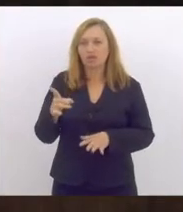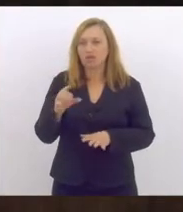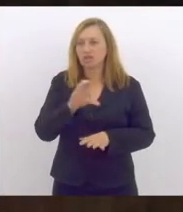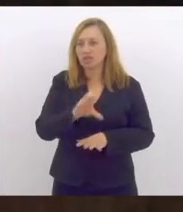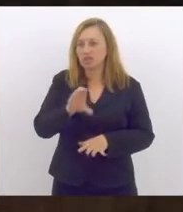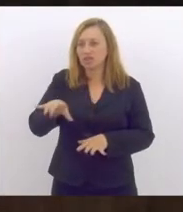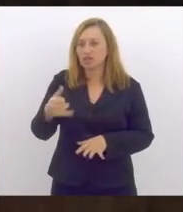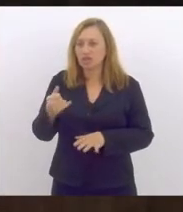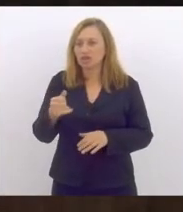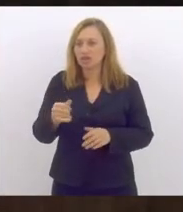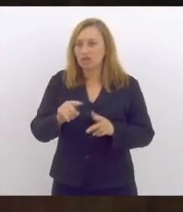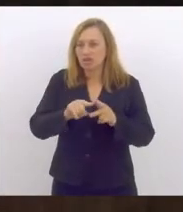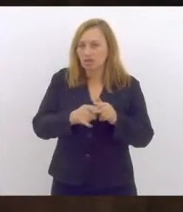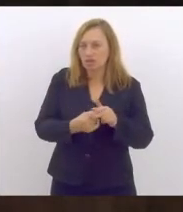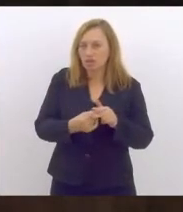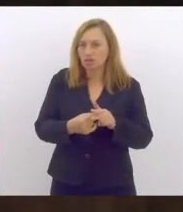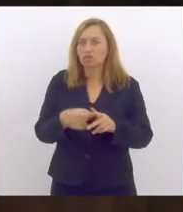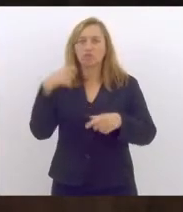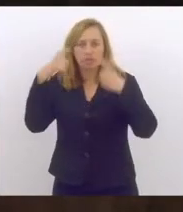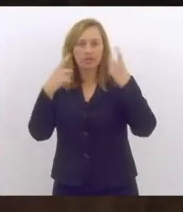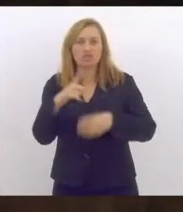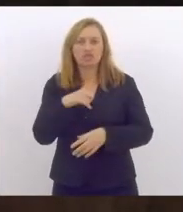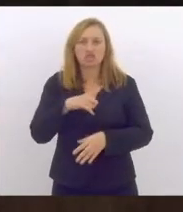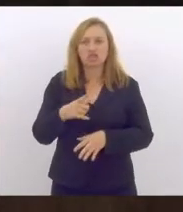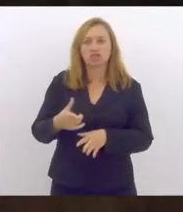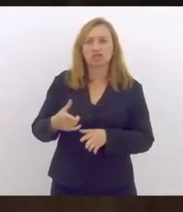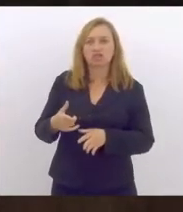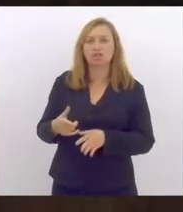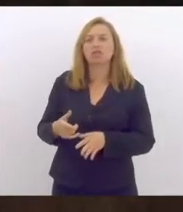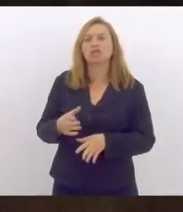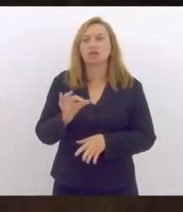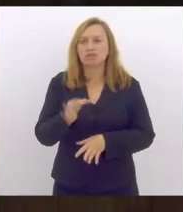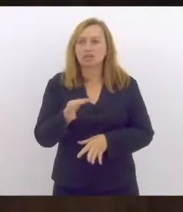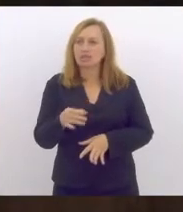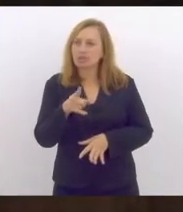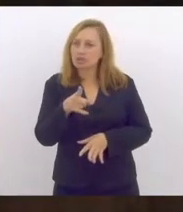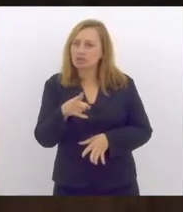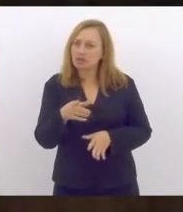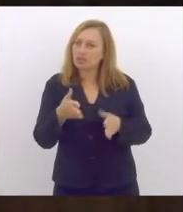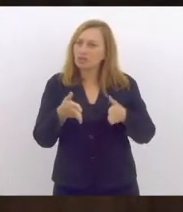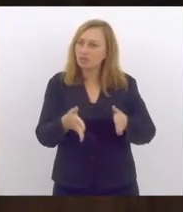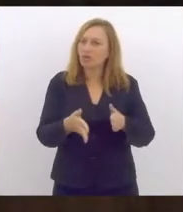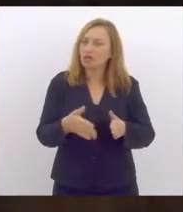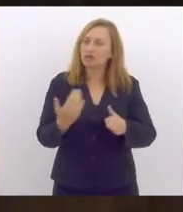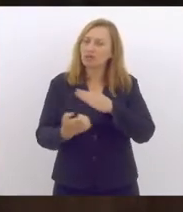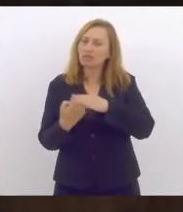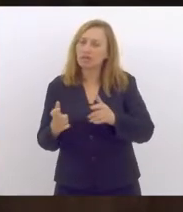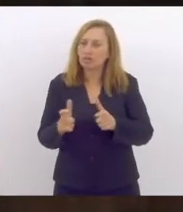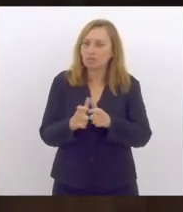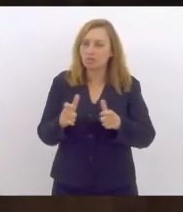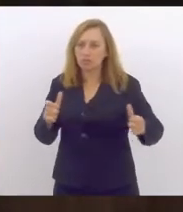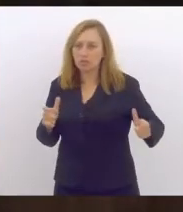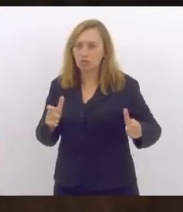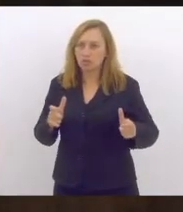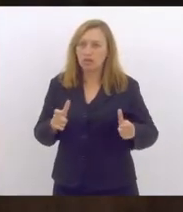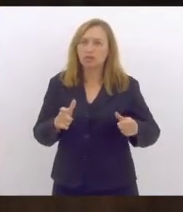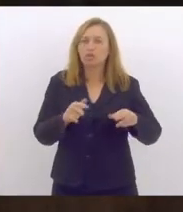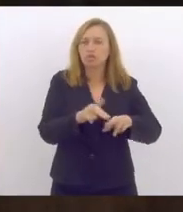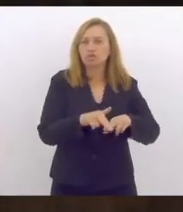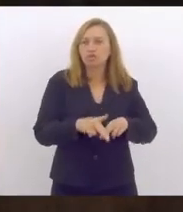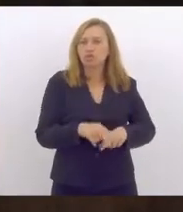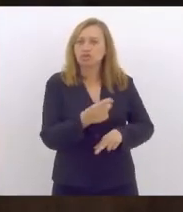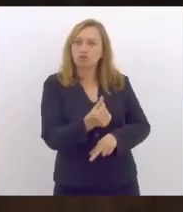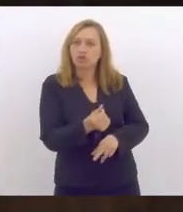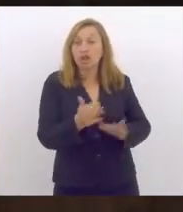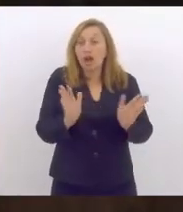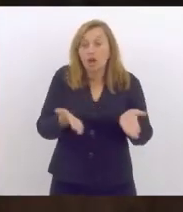fez corrigiu uma preocupação que a gente tinha, porque, de fato, originalmente você estava conceituando as empresas de pequeno e médio porte em função da receita, e